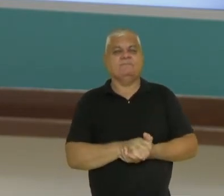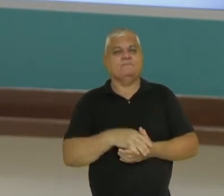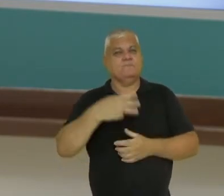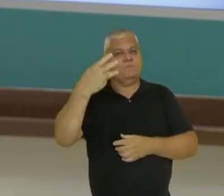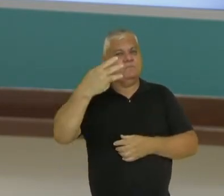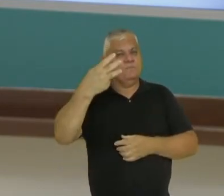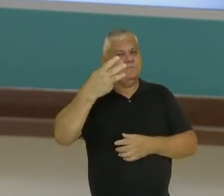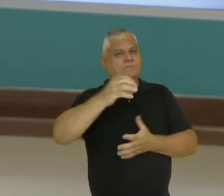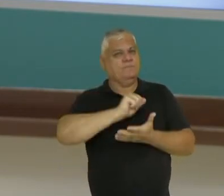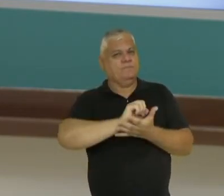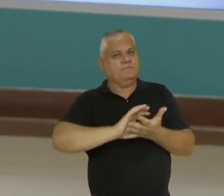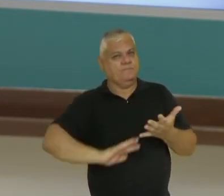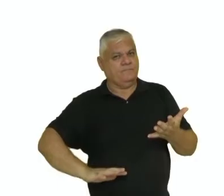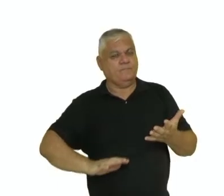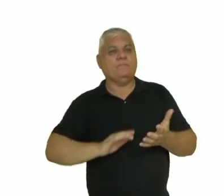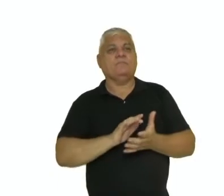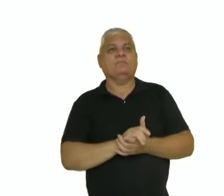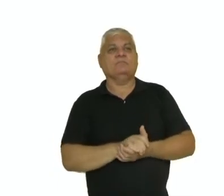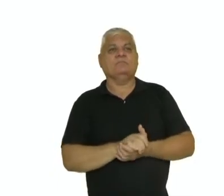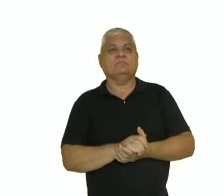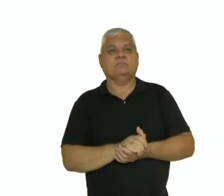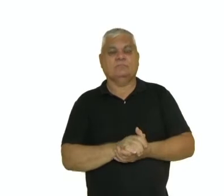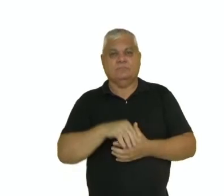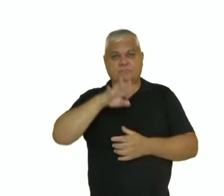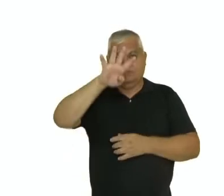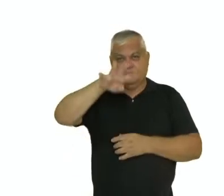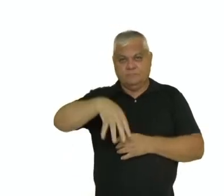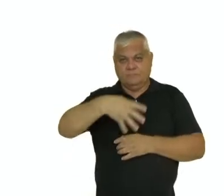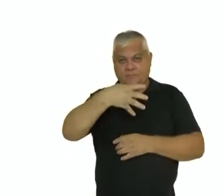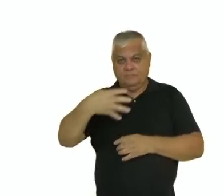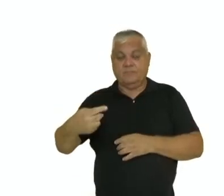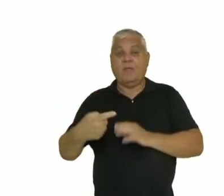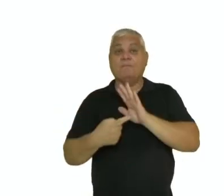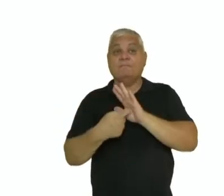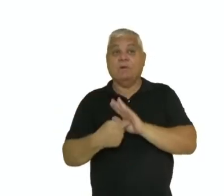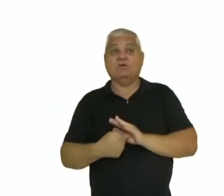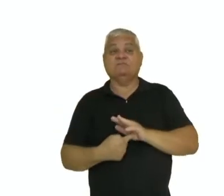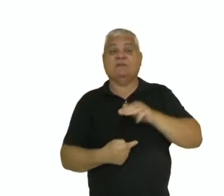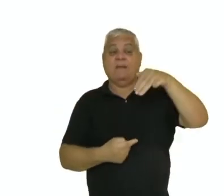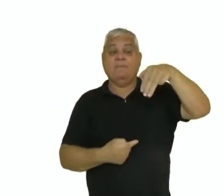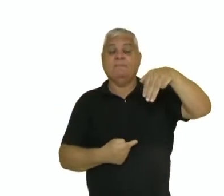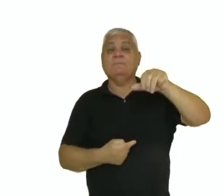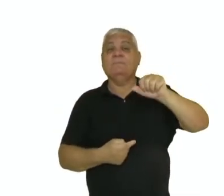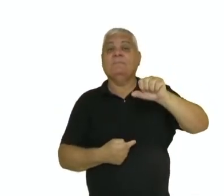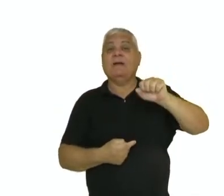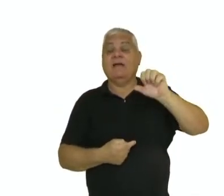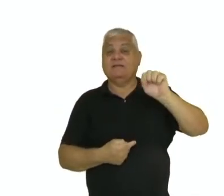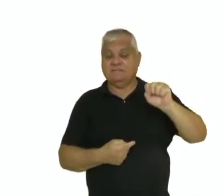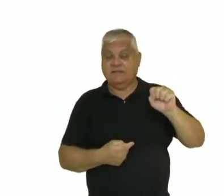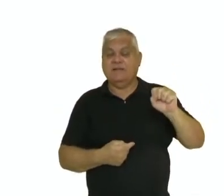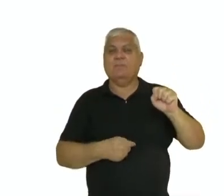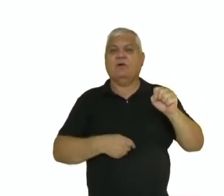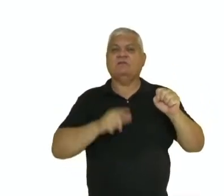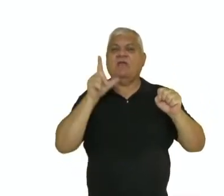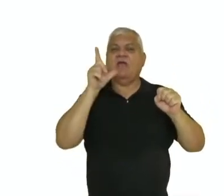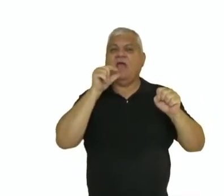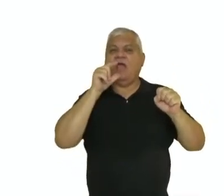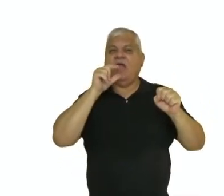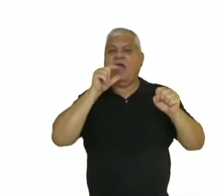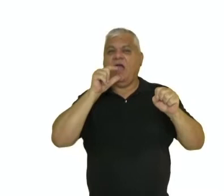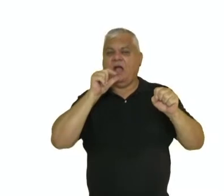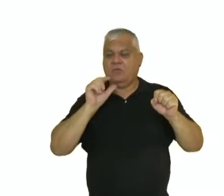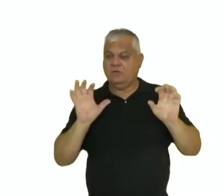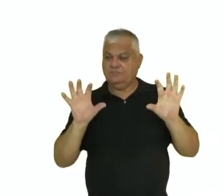Vamos fazer a atividade 3 agora? A tabela a seguir mostra a massa de nitrato de sódio que pode ser dissolvida em 100 gramas de água